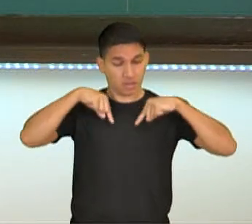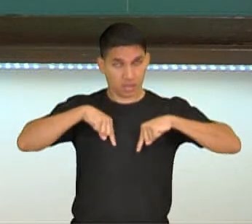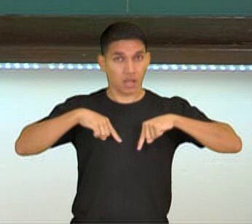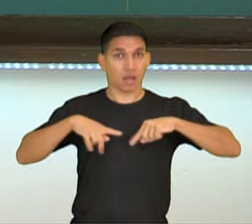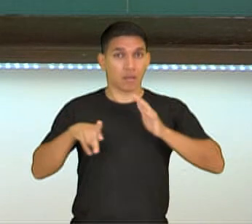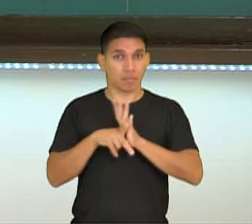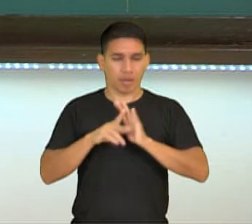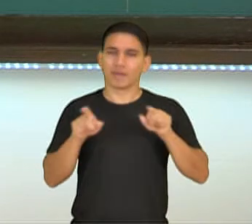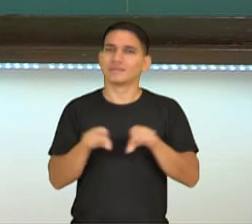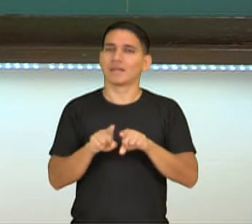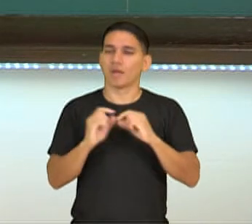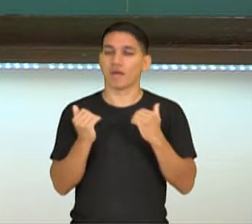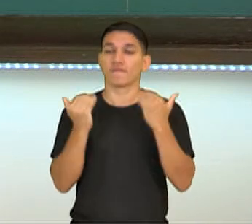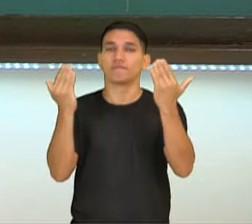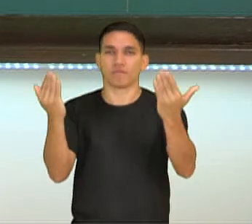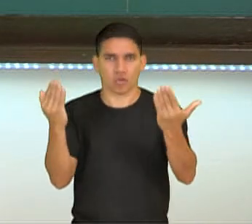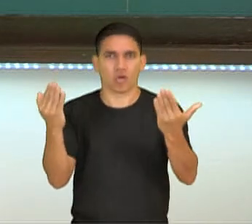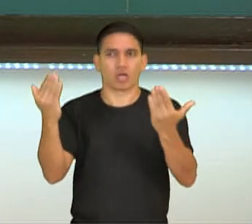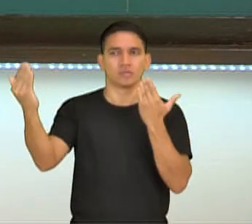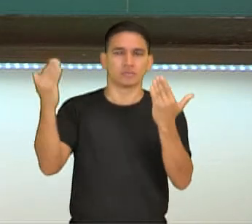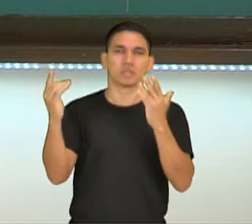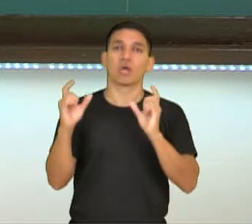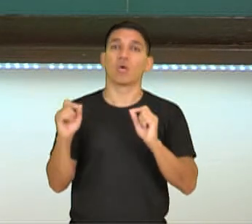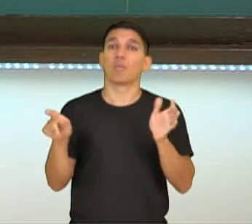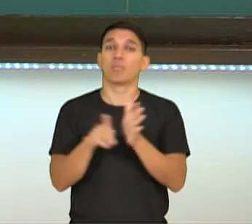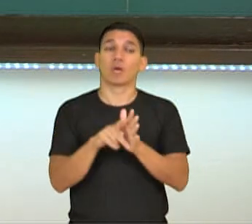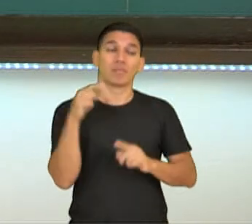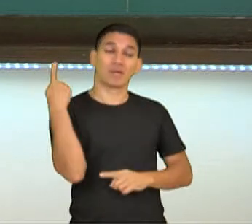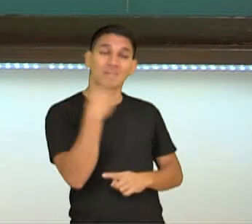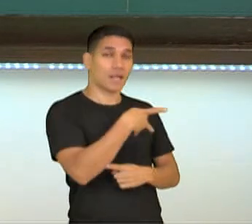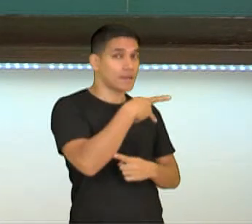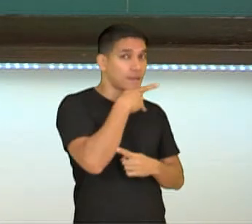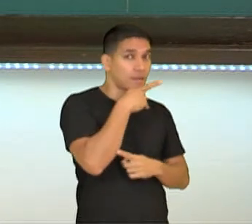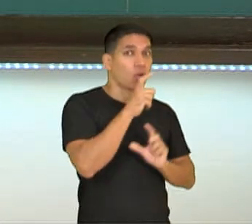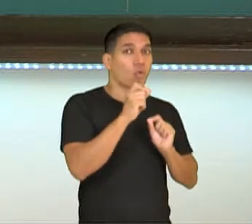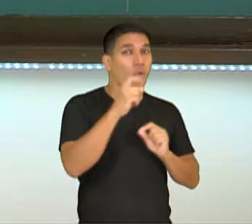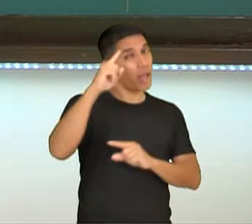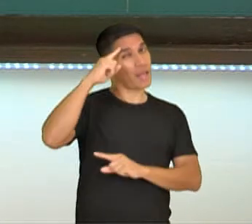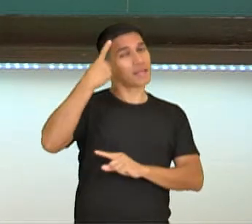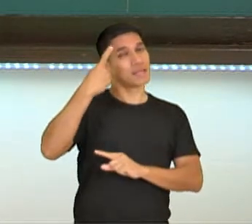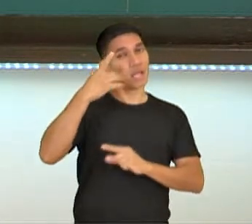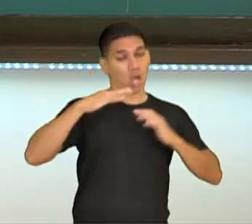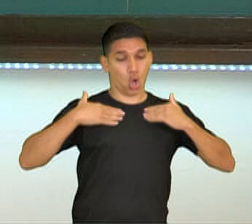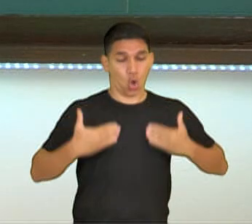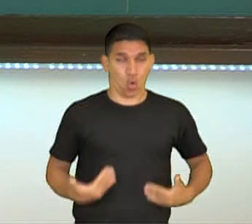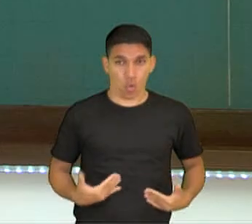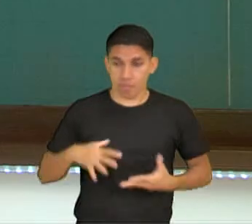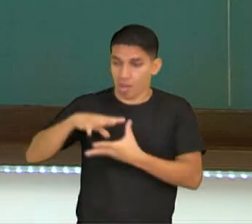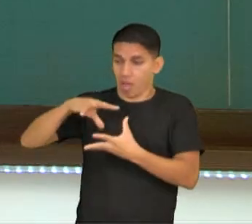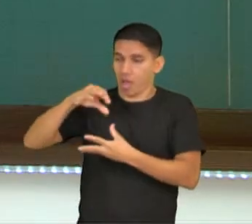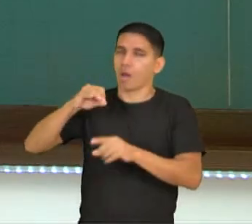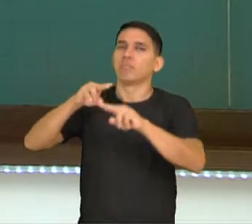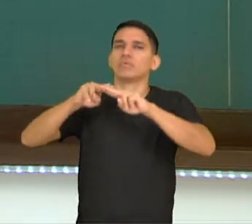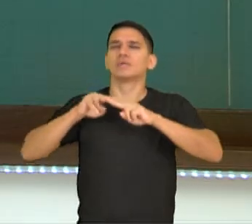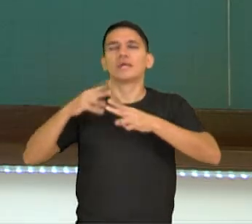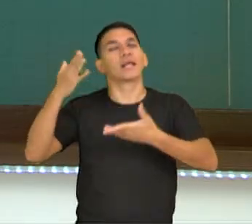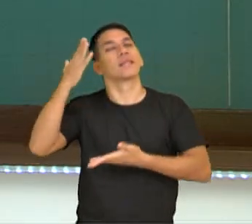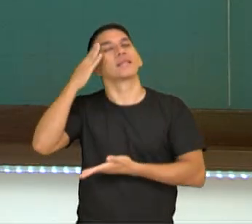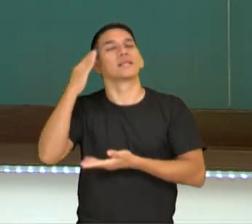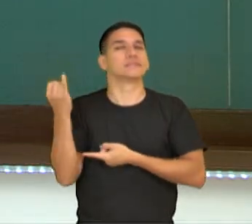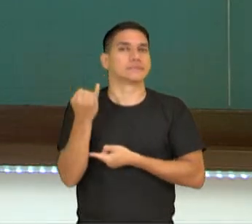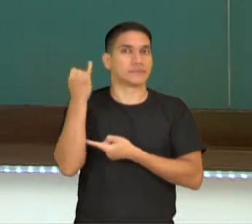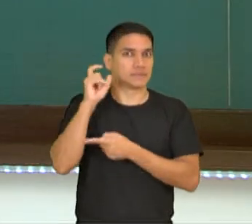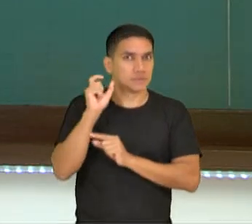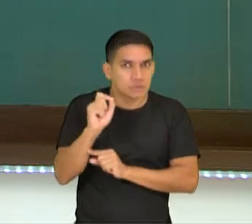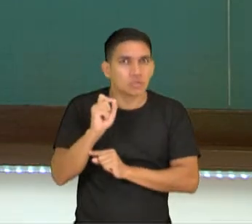outra exterior, que é uma noção que vem lá do Platão, com a ideia de corpo e de alma. Então, aqui é importante entender que nós